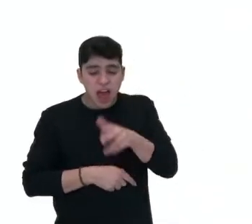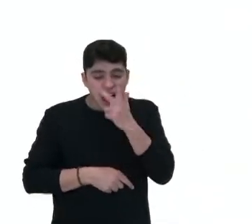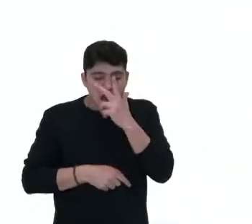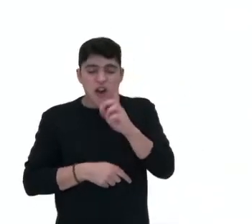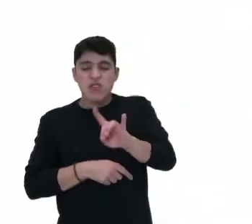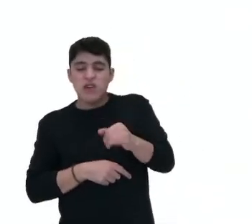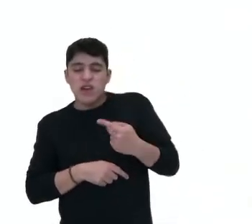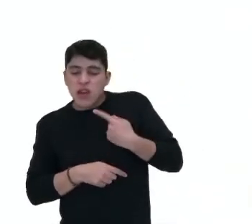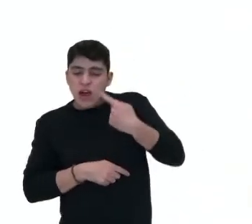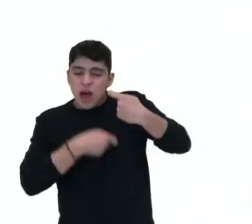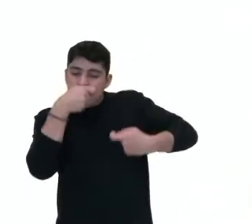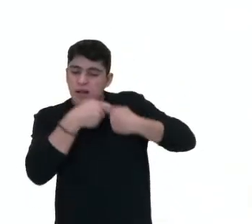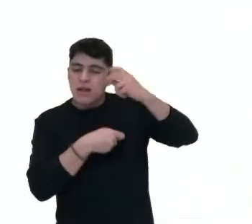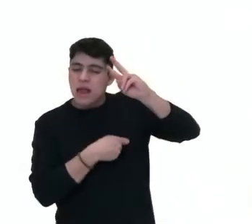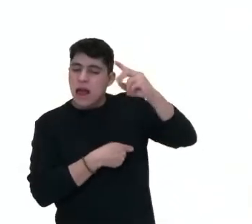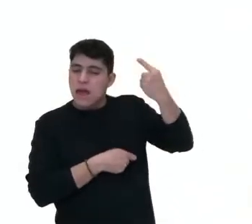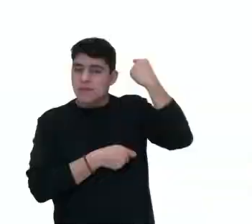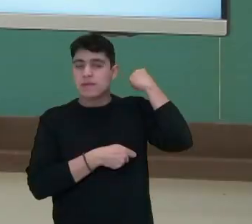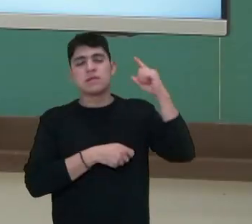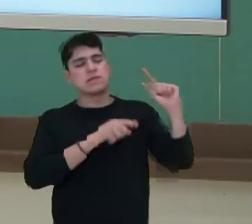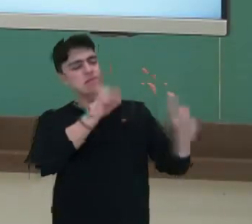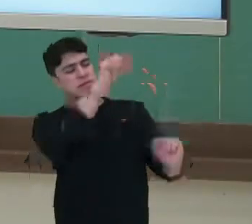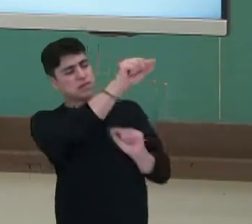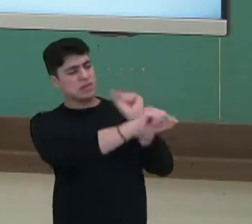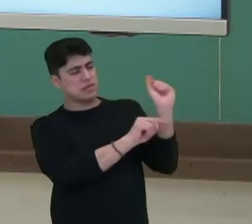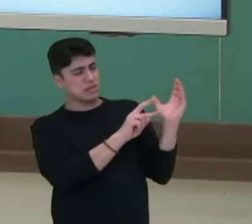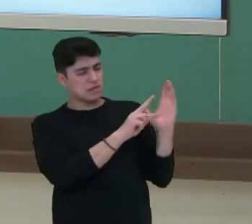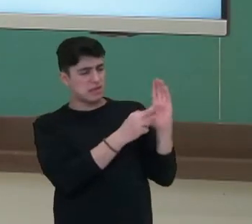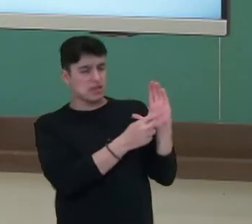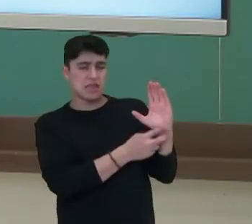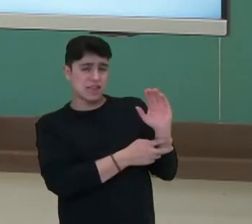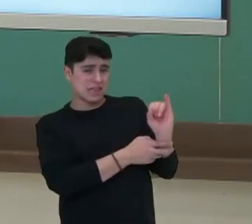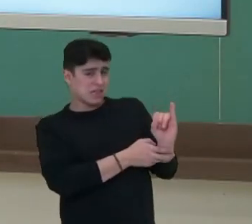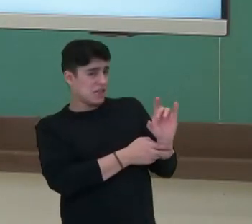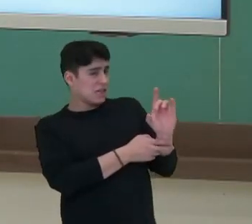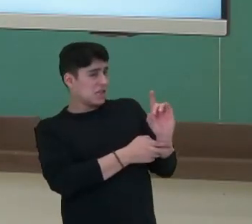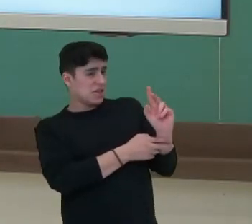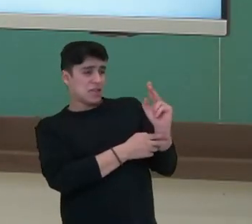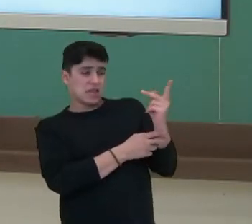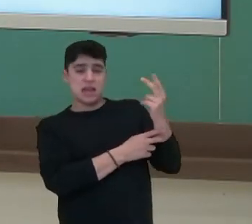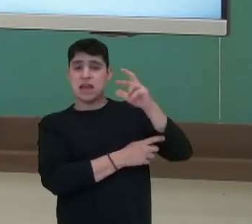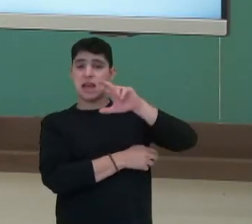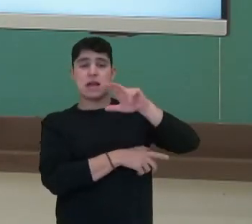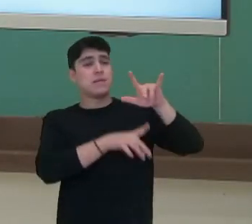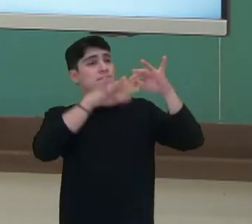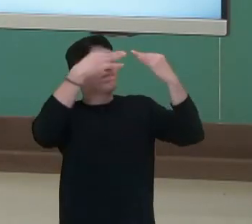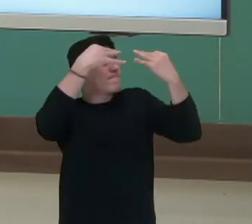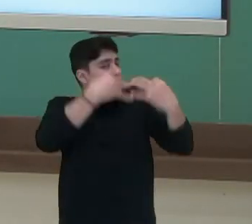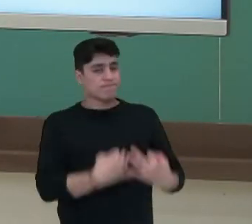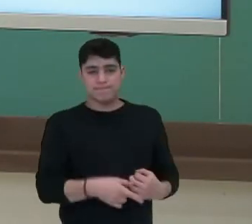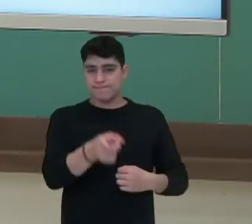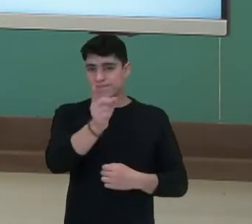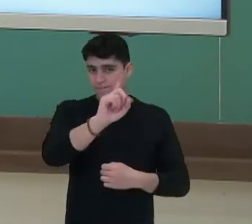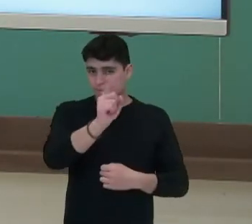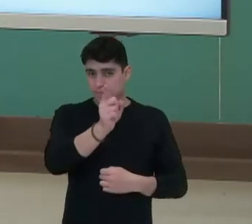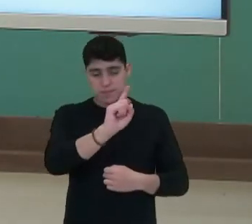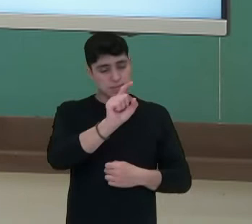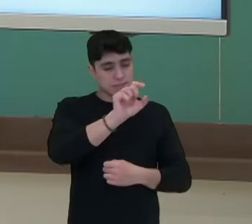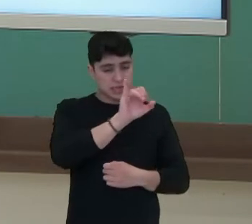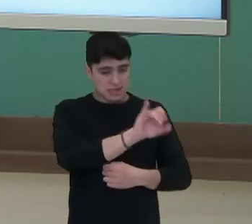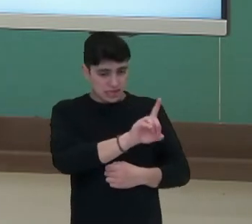Que esse IDH ele não é tão preciso ao medir o desenvolvimento